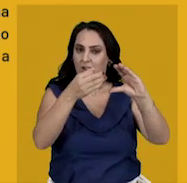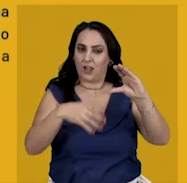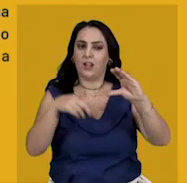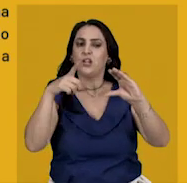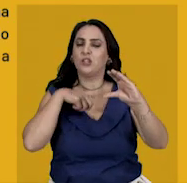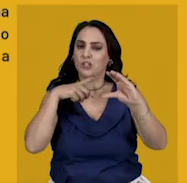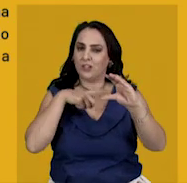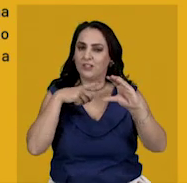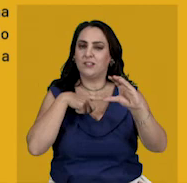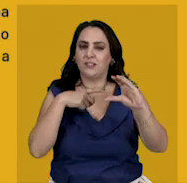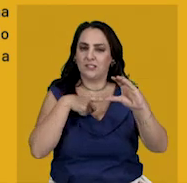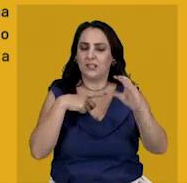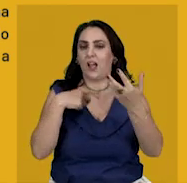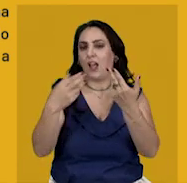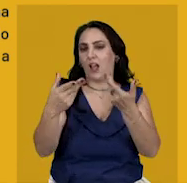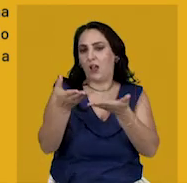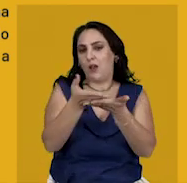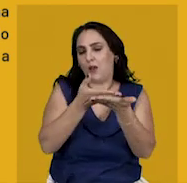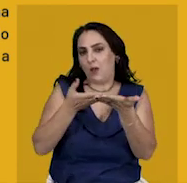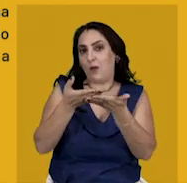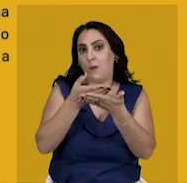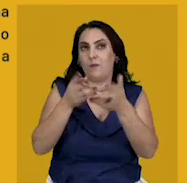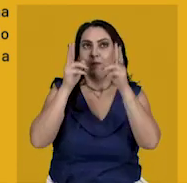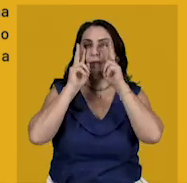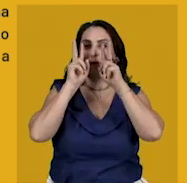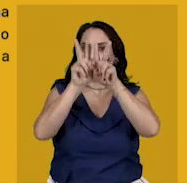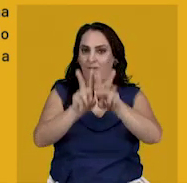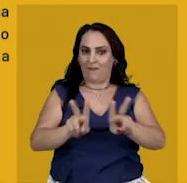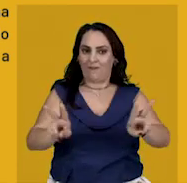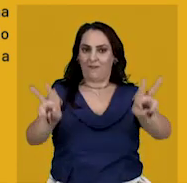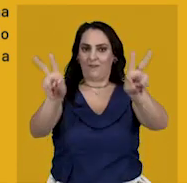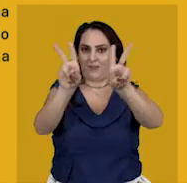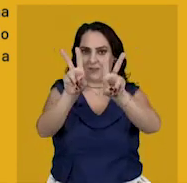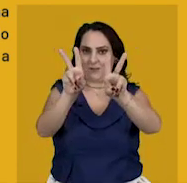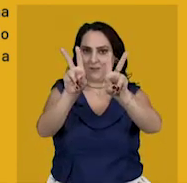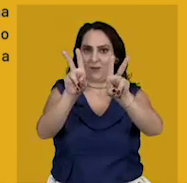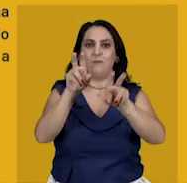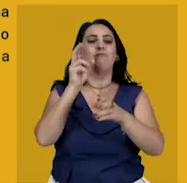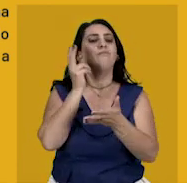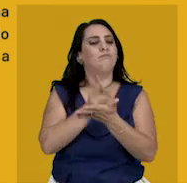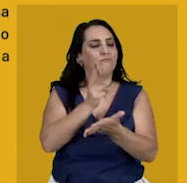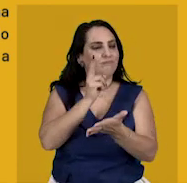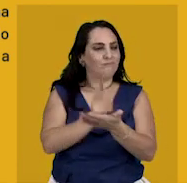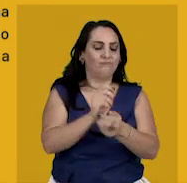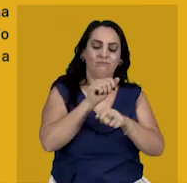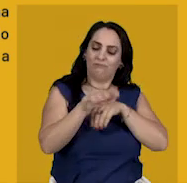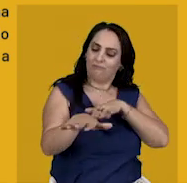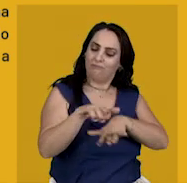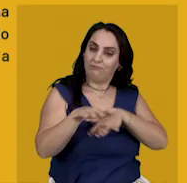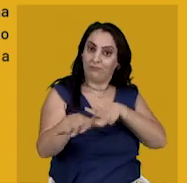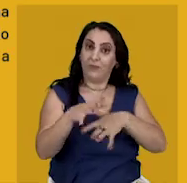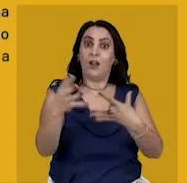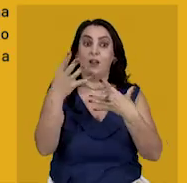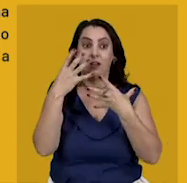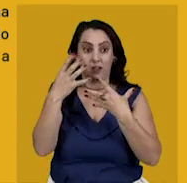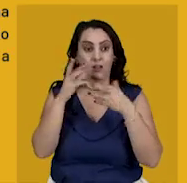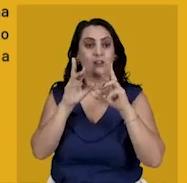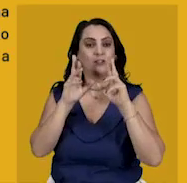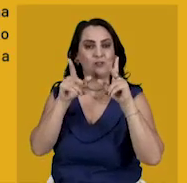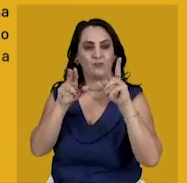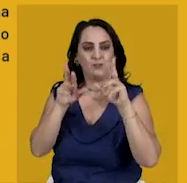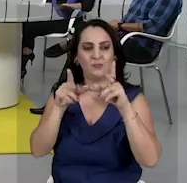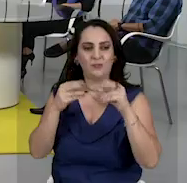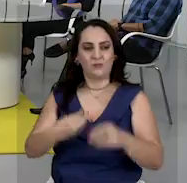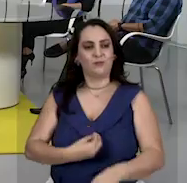mundo baseadas na visualidade. Defendem e militam pelo direito de ser diferente e de vivenciar a